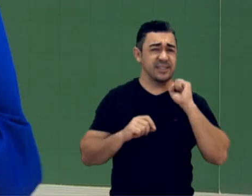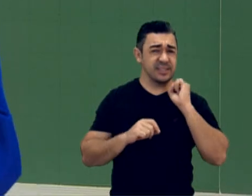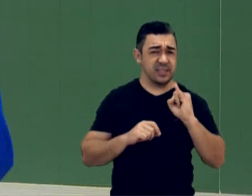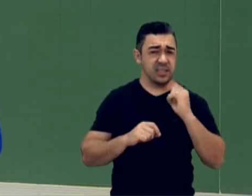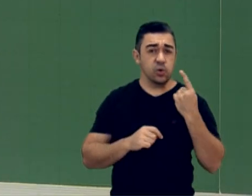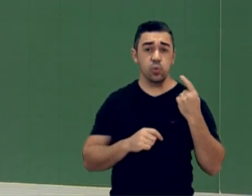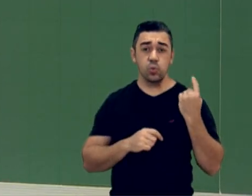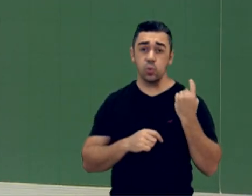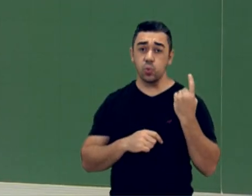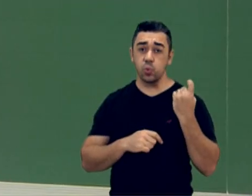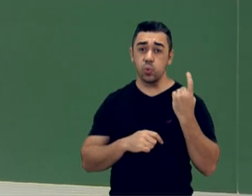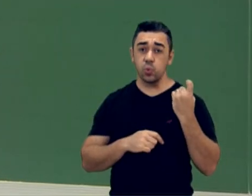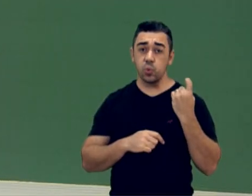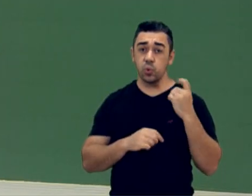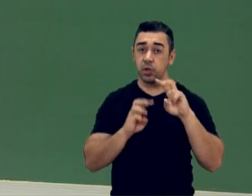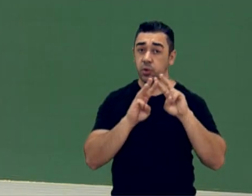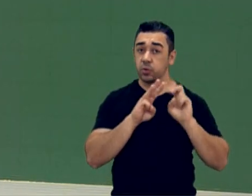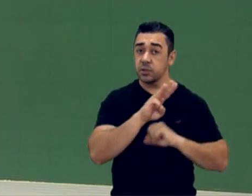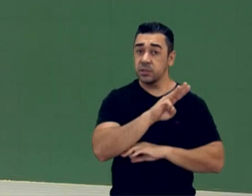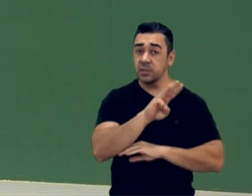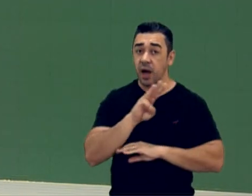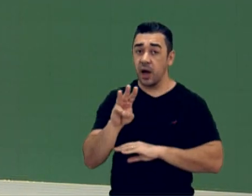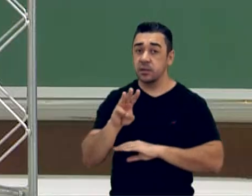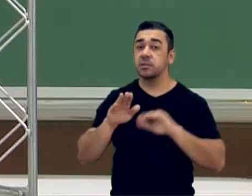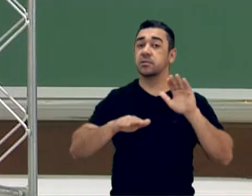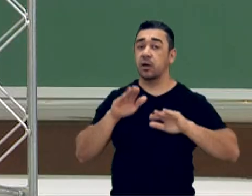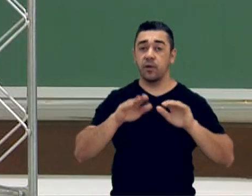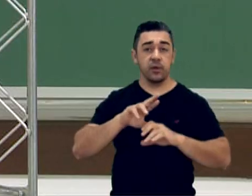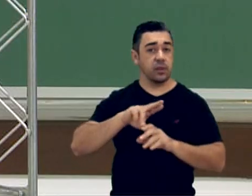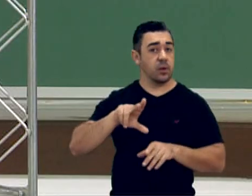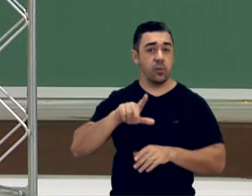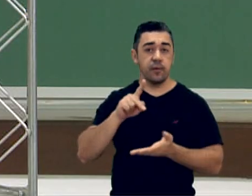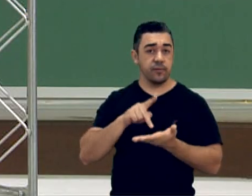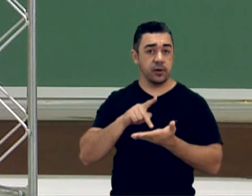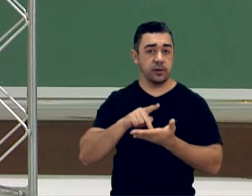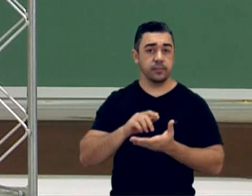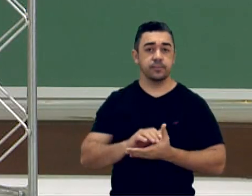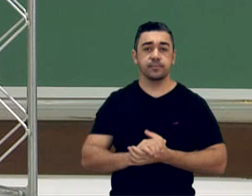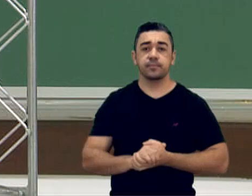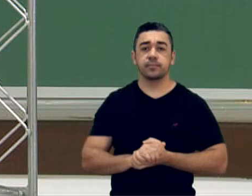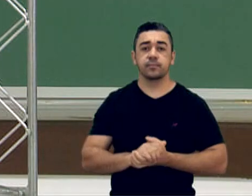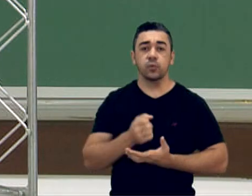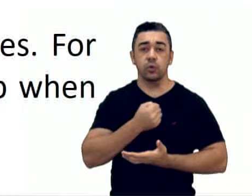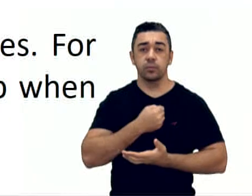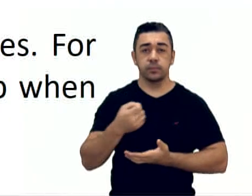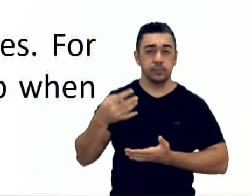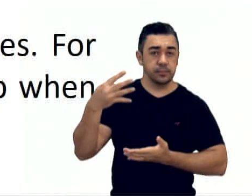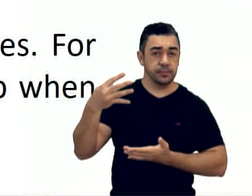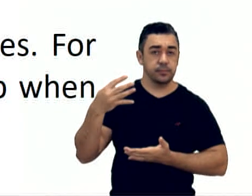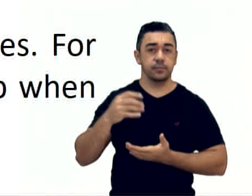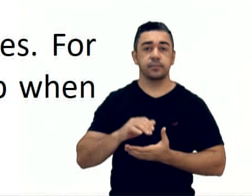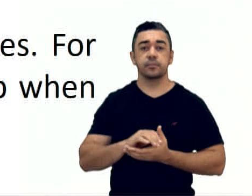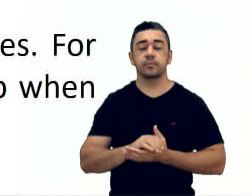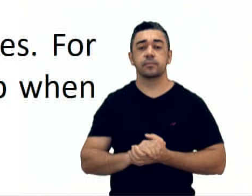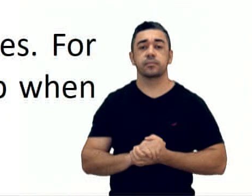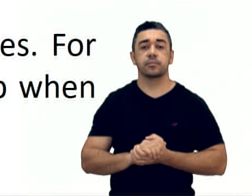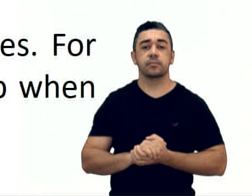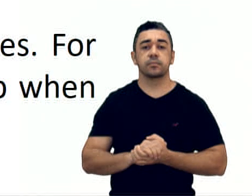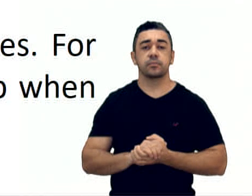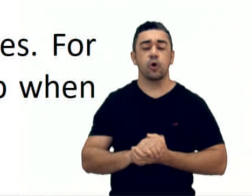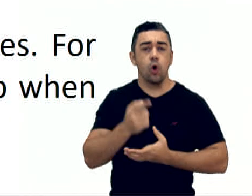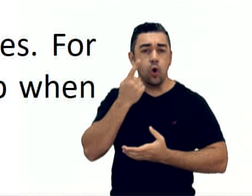site, há um indício de que ela não é verdadeira. Number 4, look for other signs.